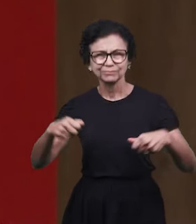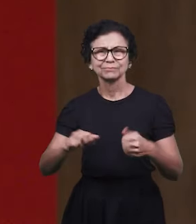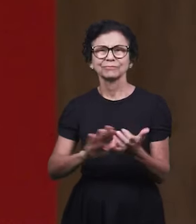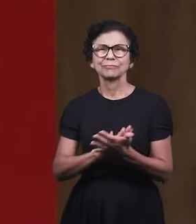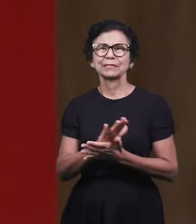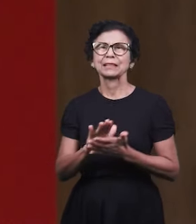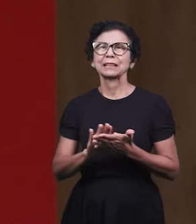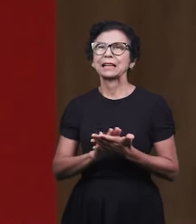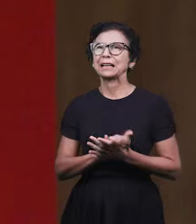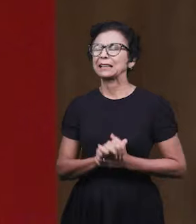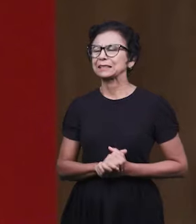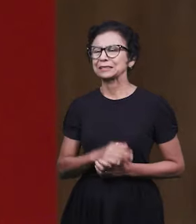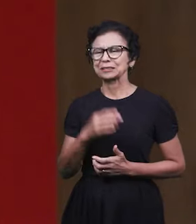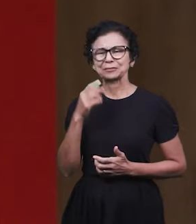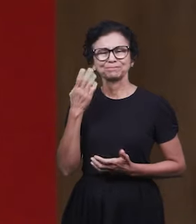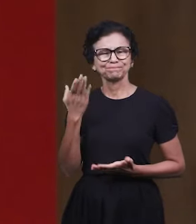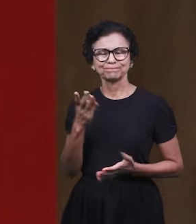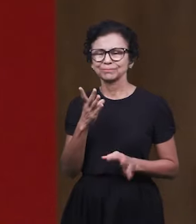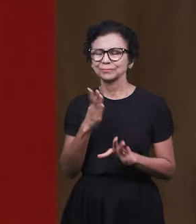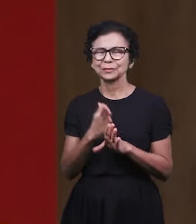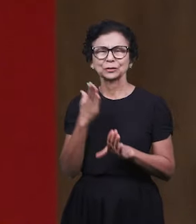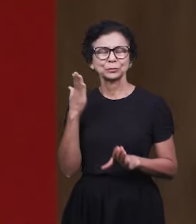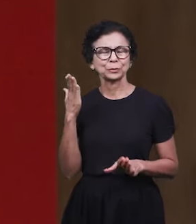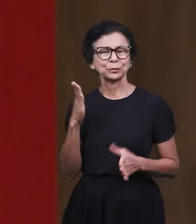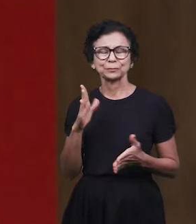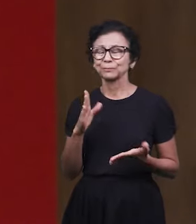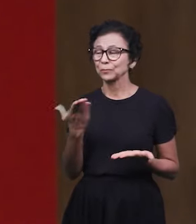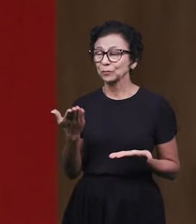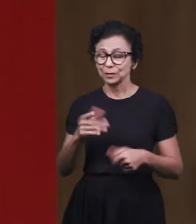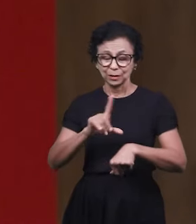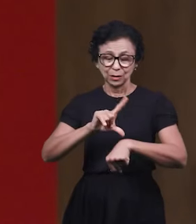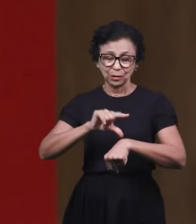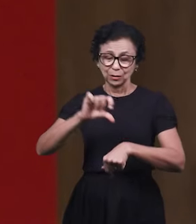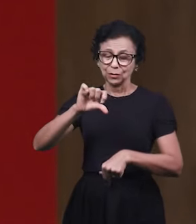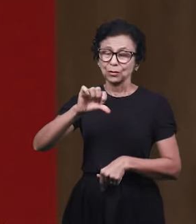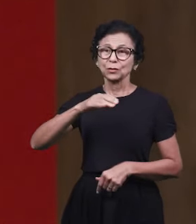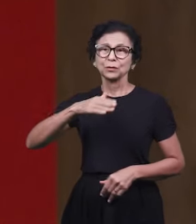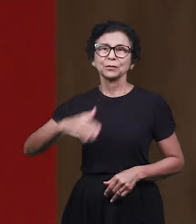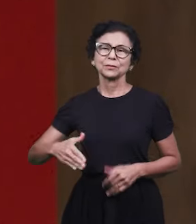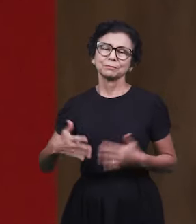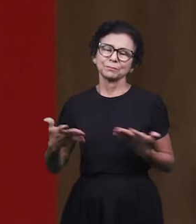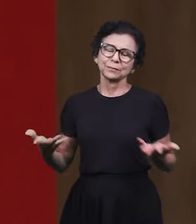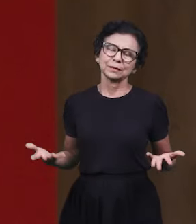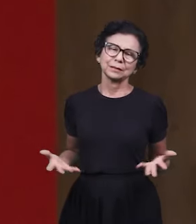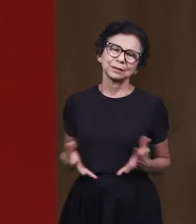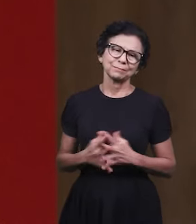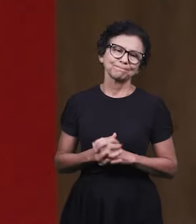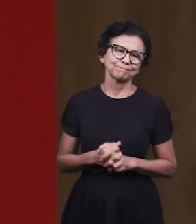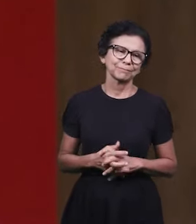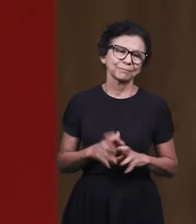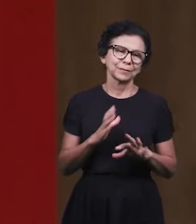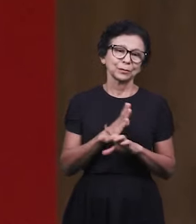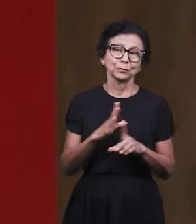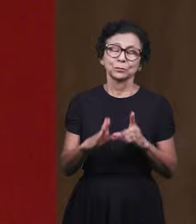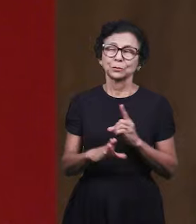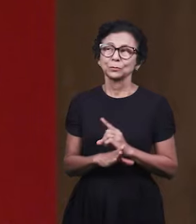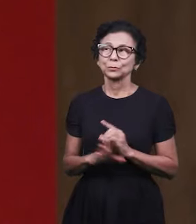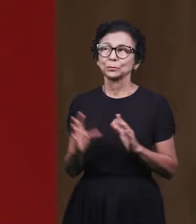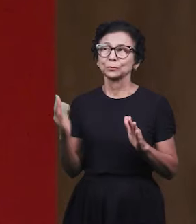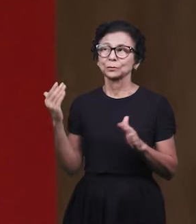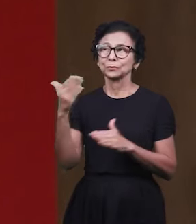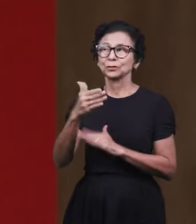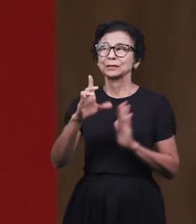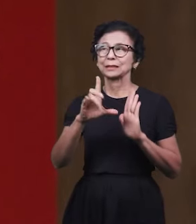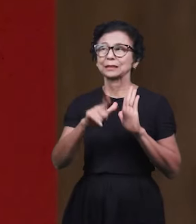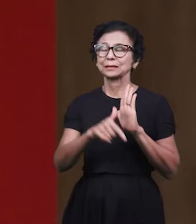Aí ficou, rapaz, sentou, falei, puxa, olhou 9h30, vou perder a vigília, não vai dar tempo de chegar. Aí passou um